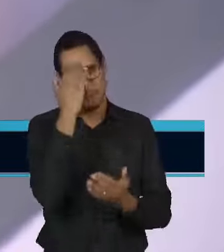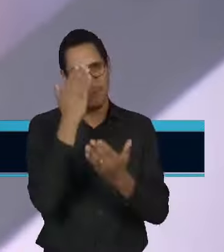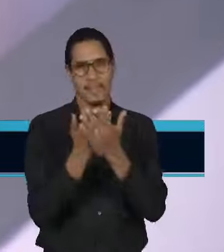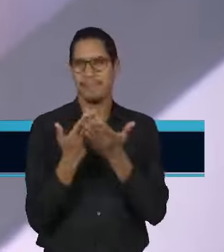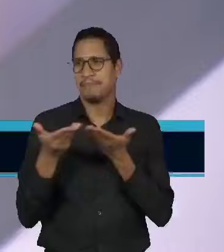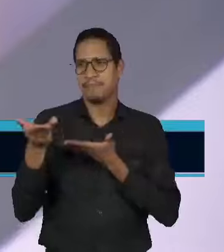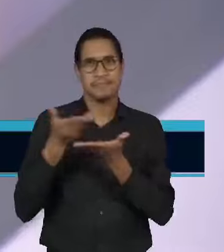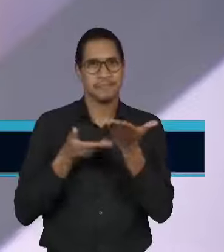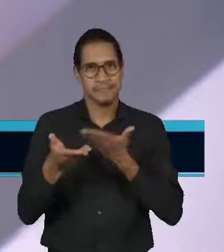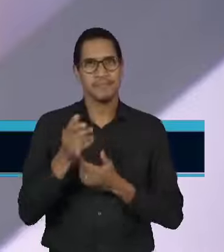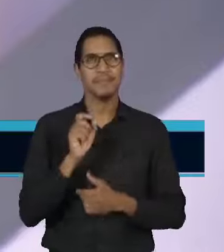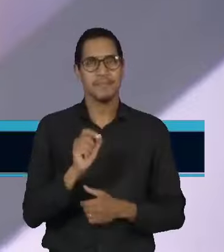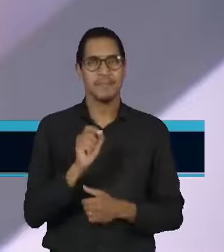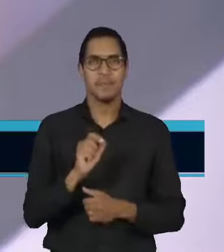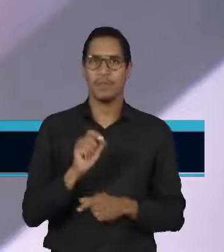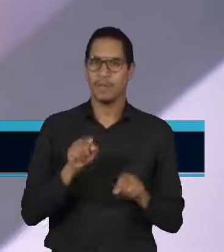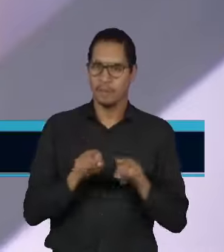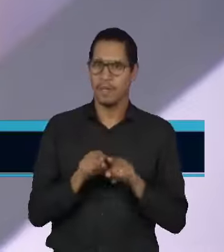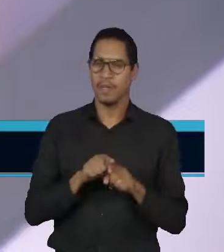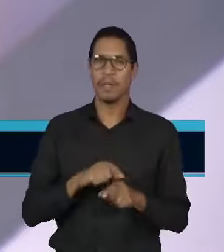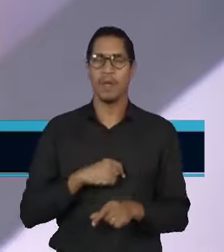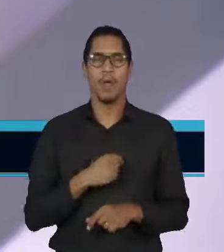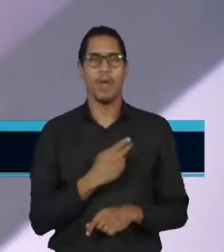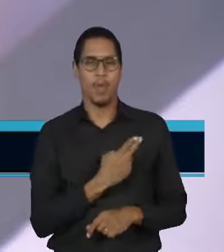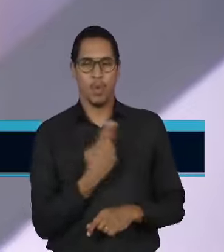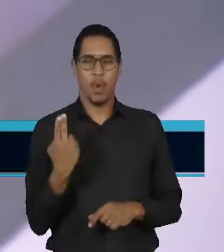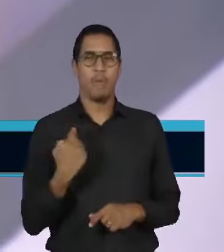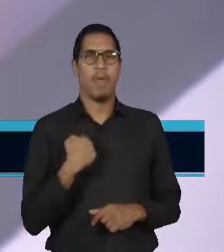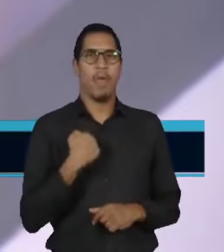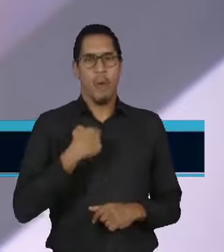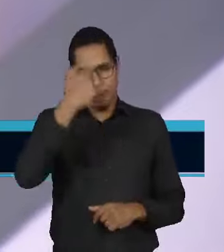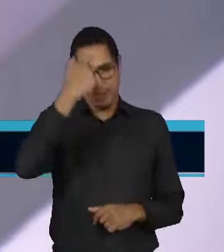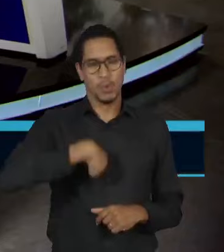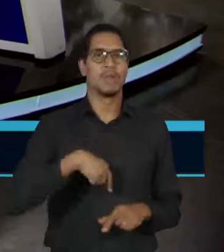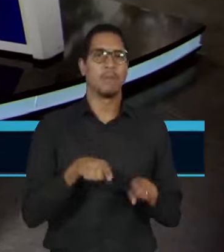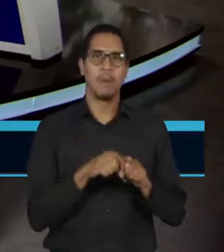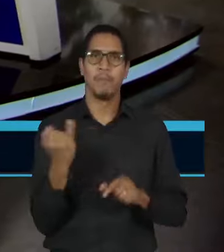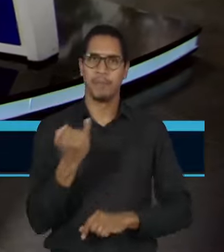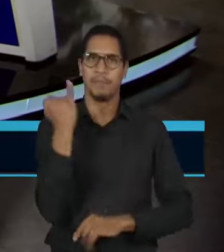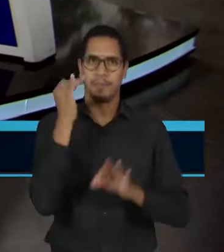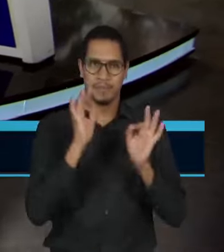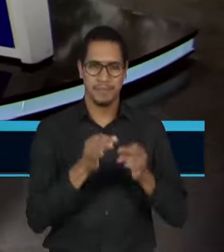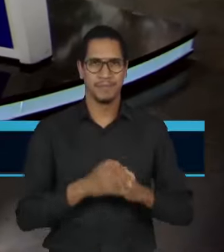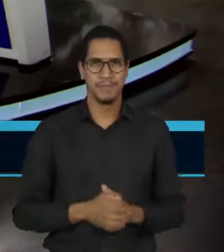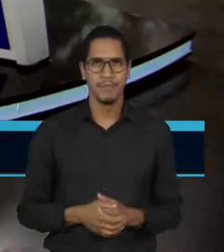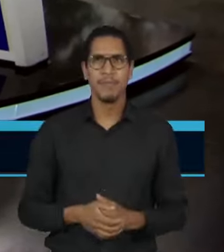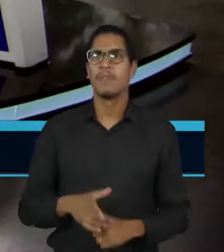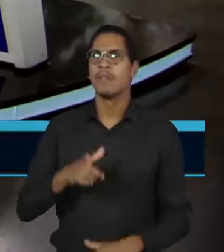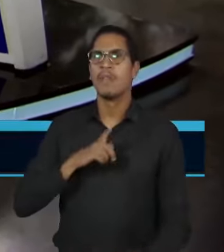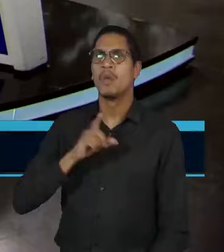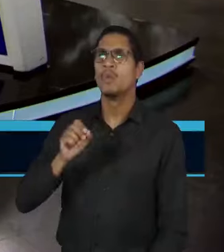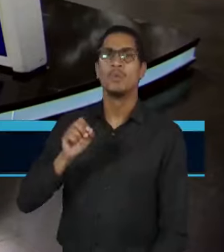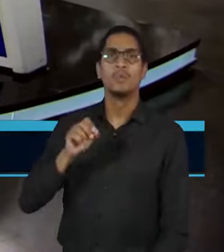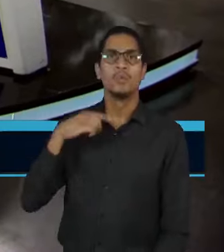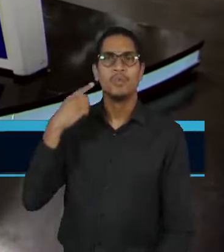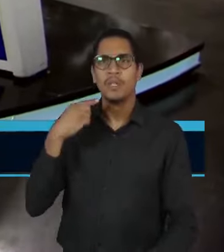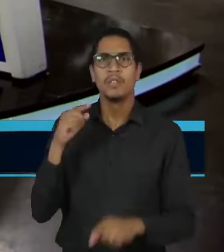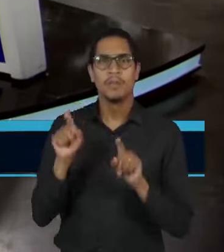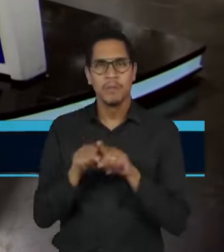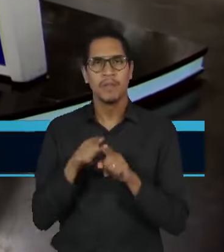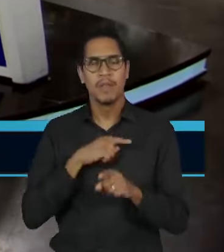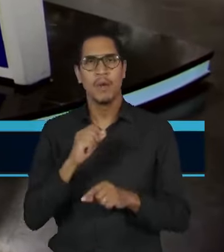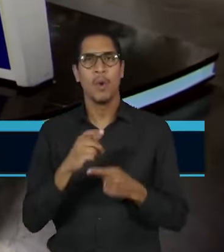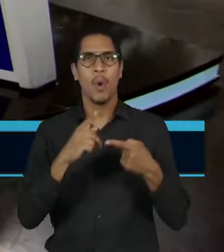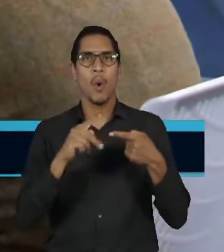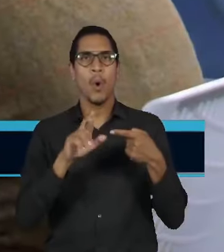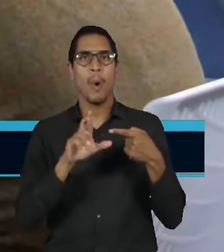confiança. O nome ainda está valendo muito na praça e no mercado. O Delmanto, o direito resolveu isso, né? Quando é fiado é o tal do pro bono,